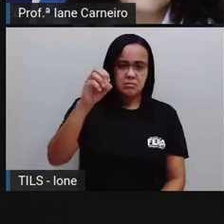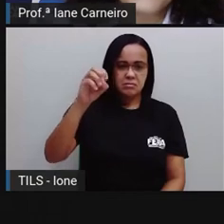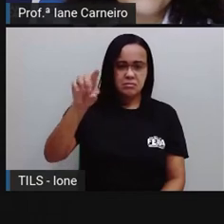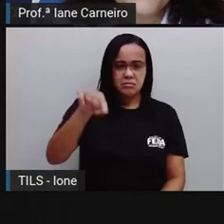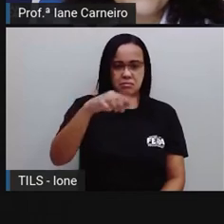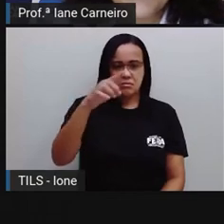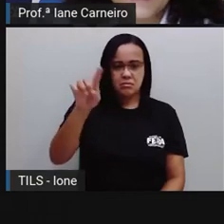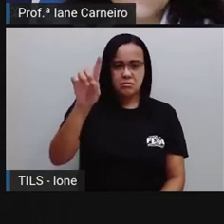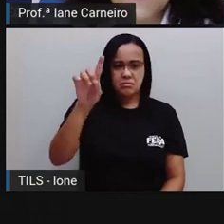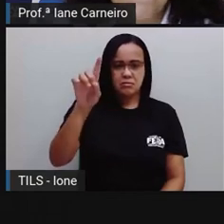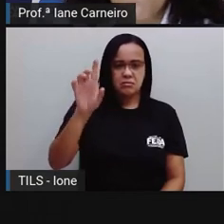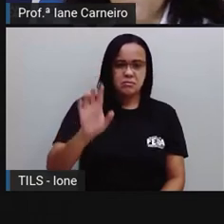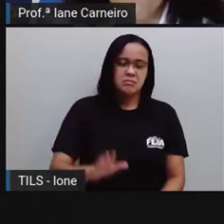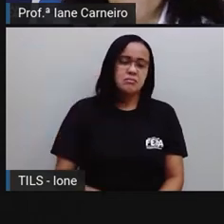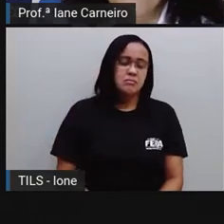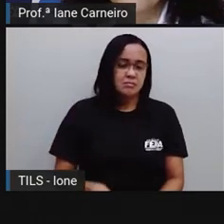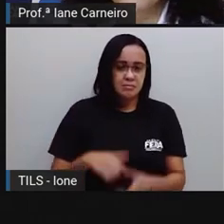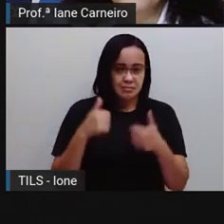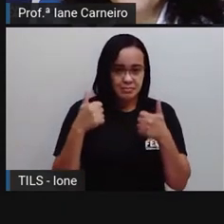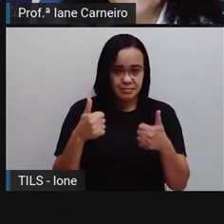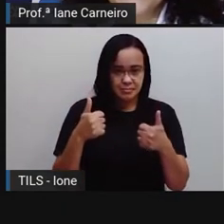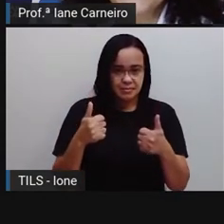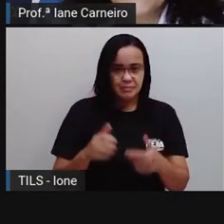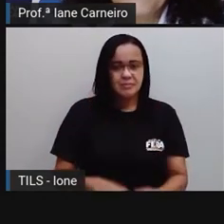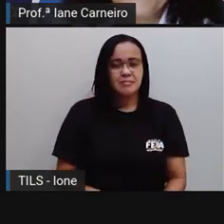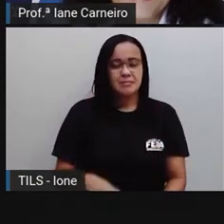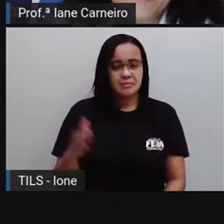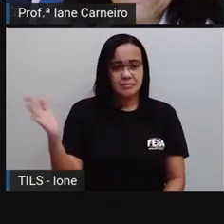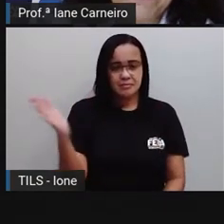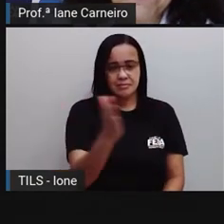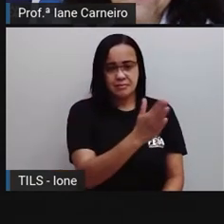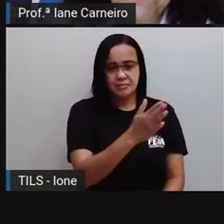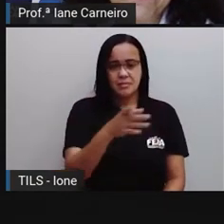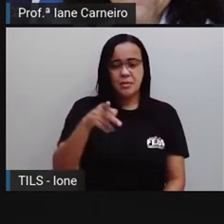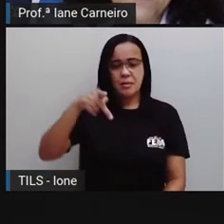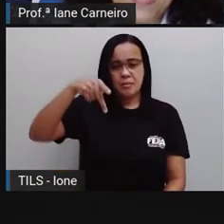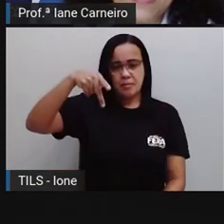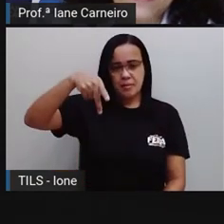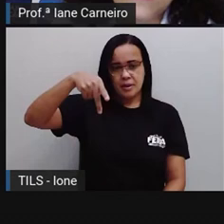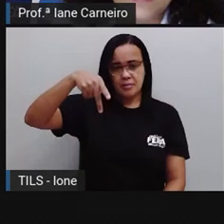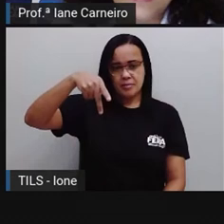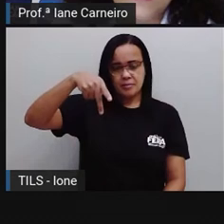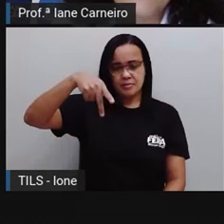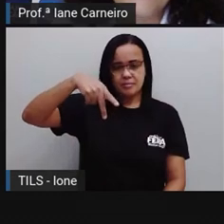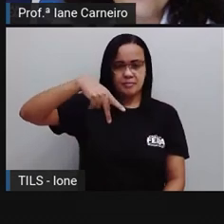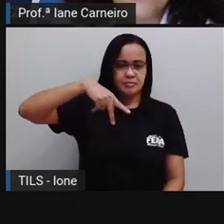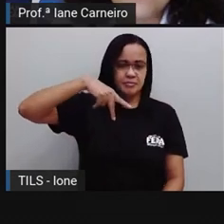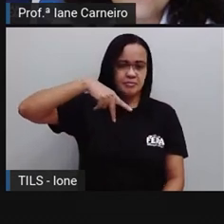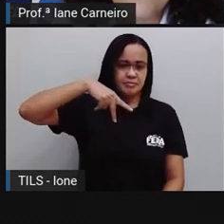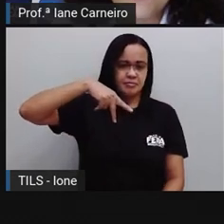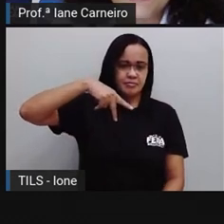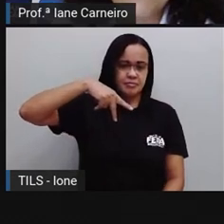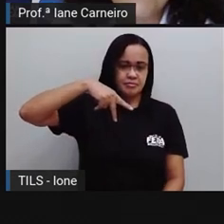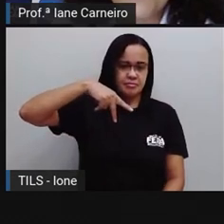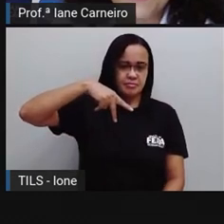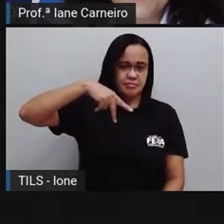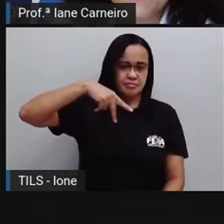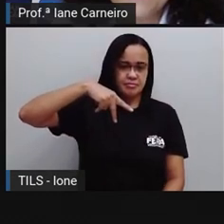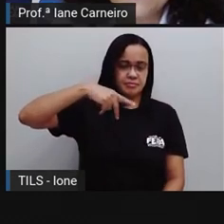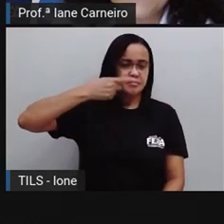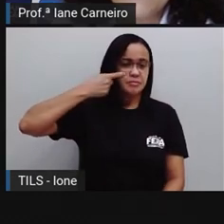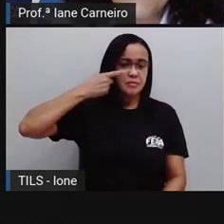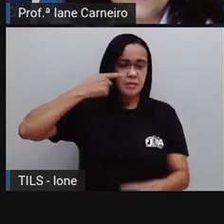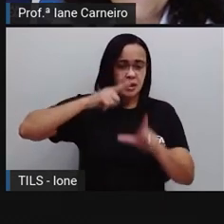o dragão beleza vamos para a letra p Oi e aí é que a gente pode escrever